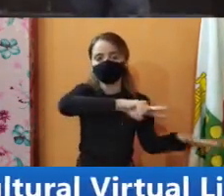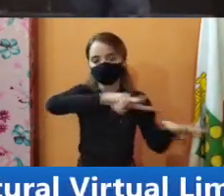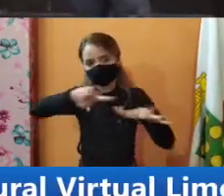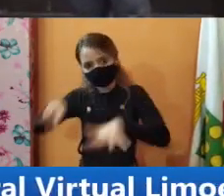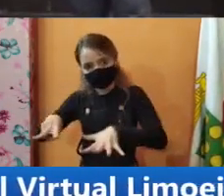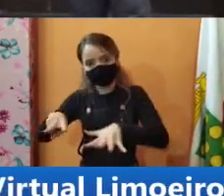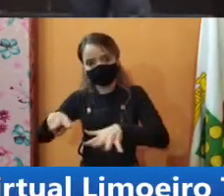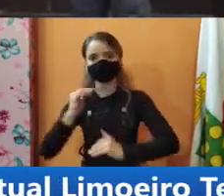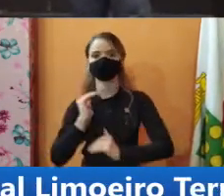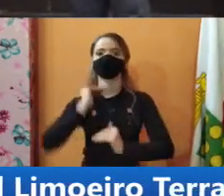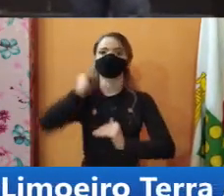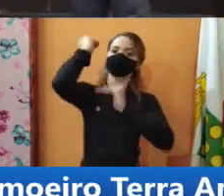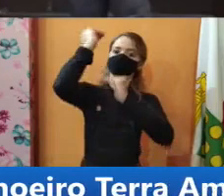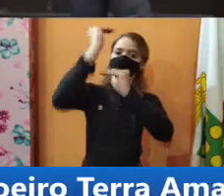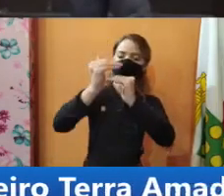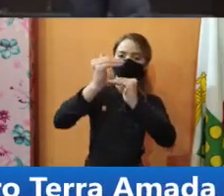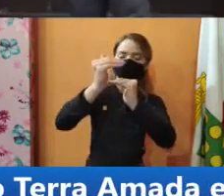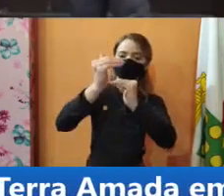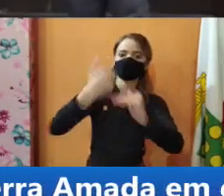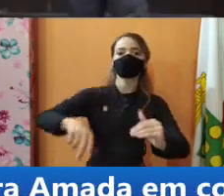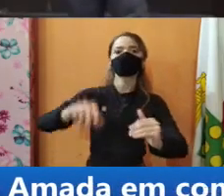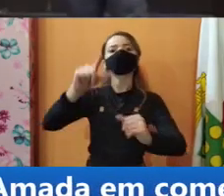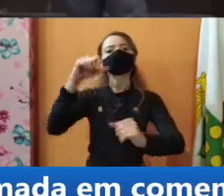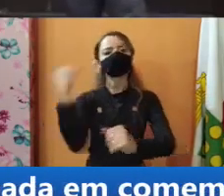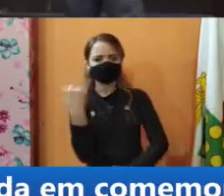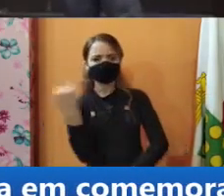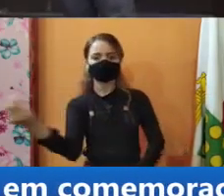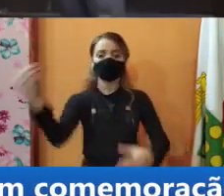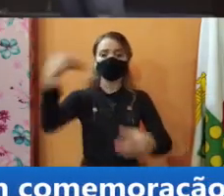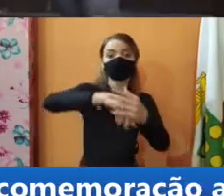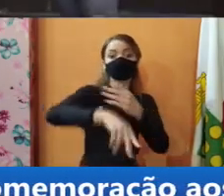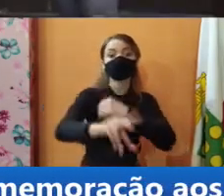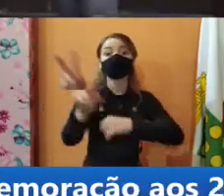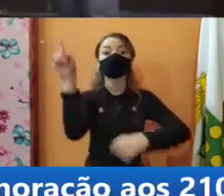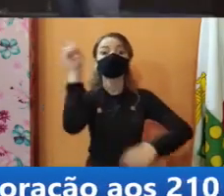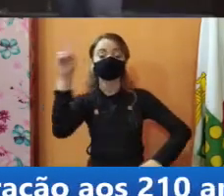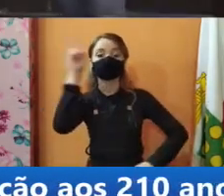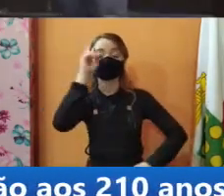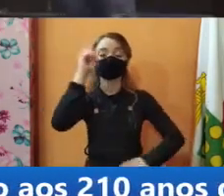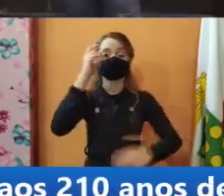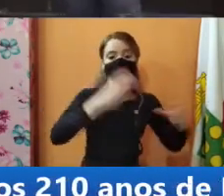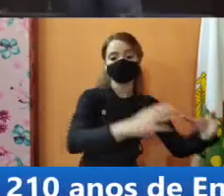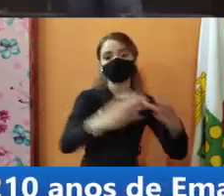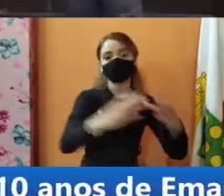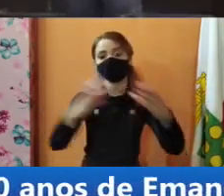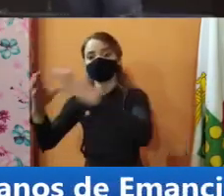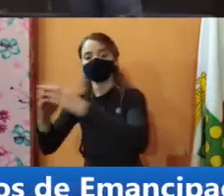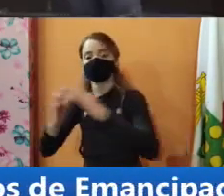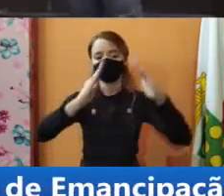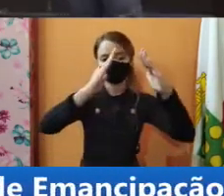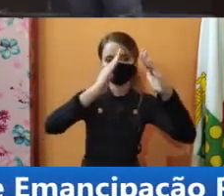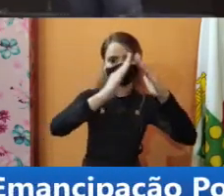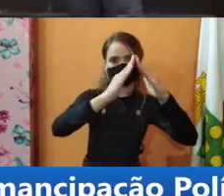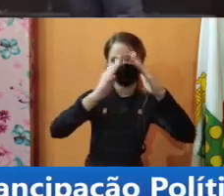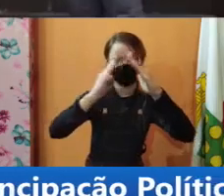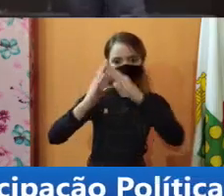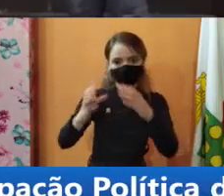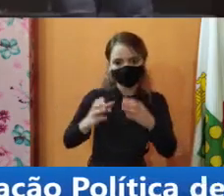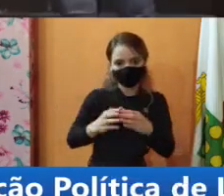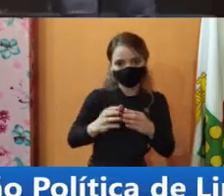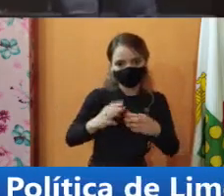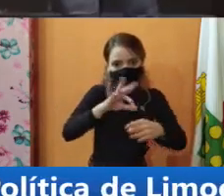um passo muito importante para dentro da nossa história também. Montamos uma associação das costureiras e montamos